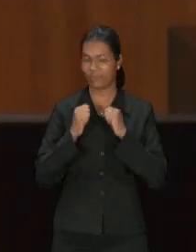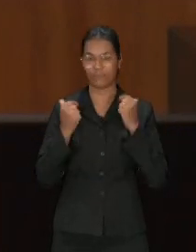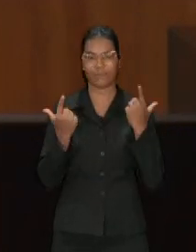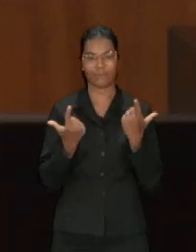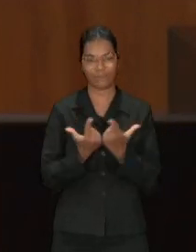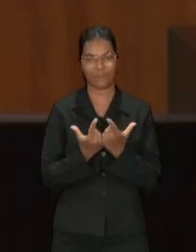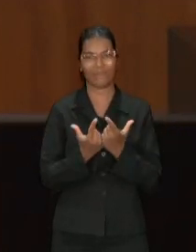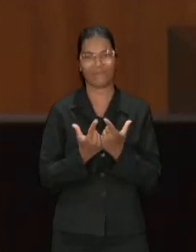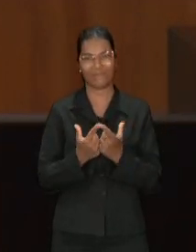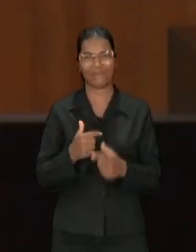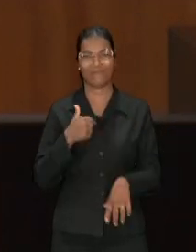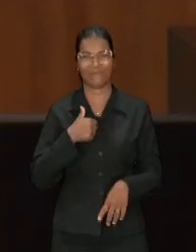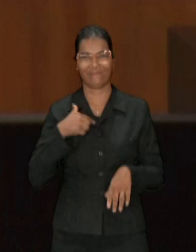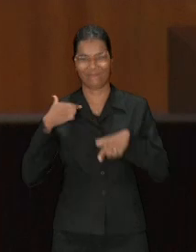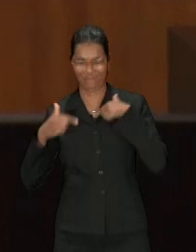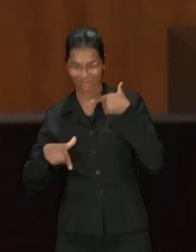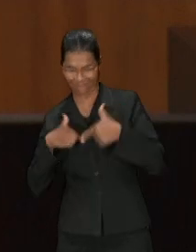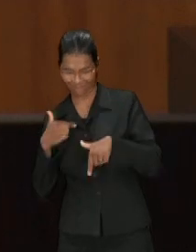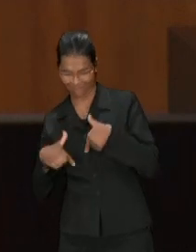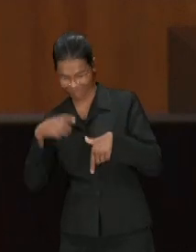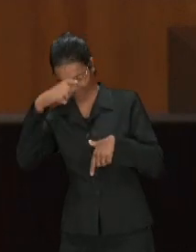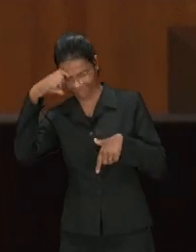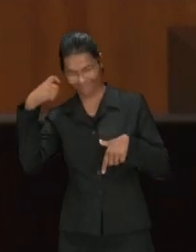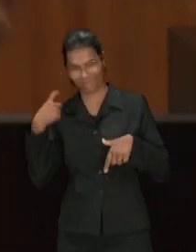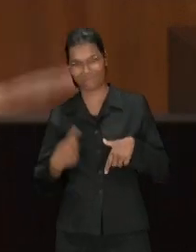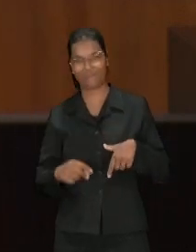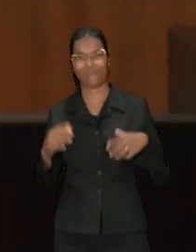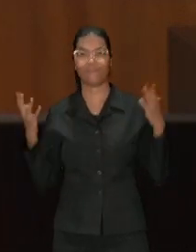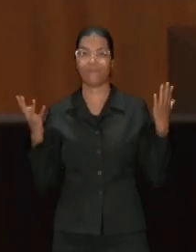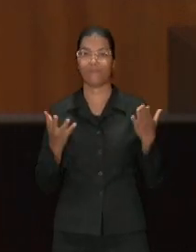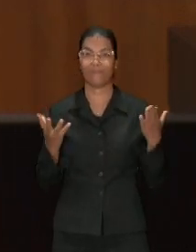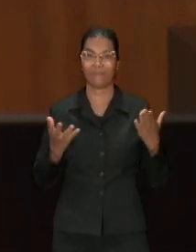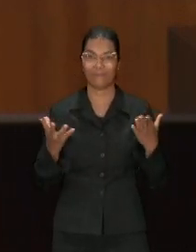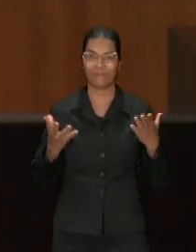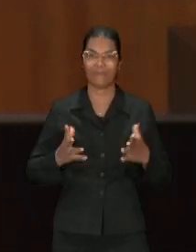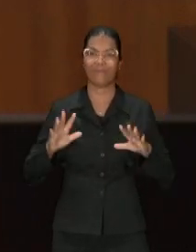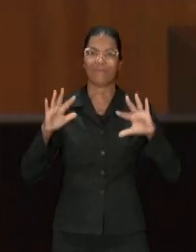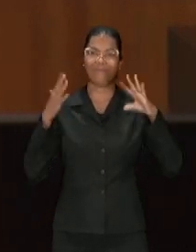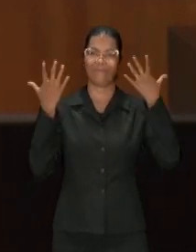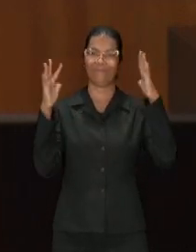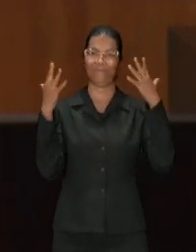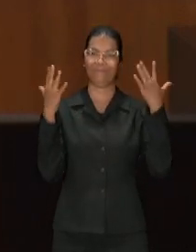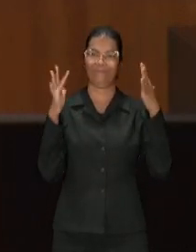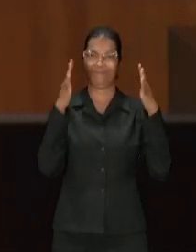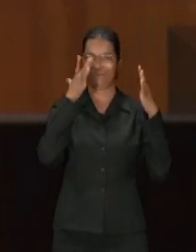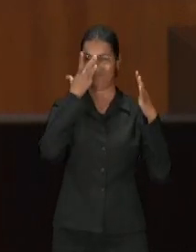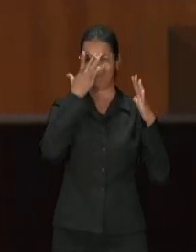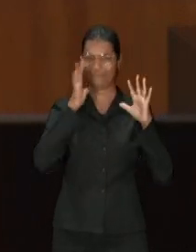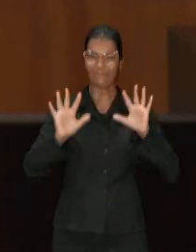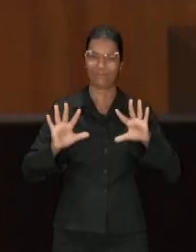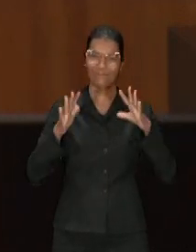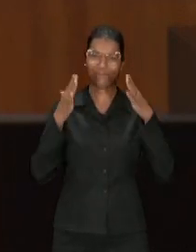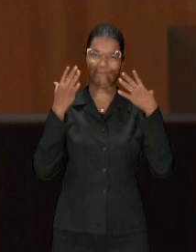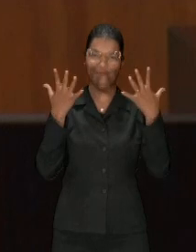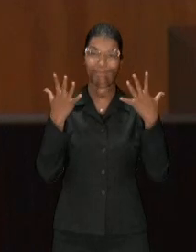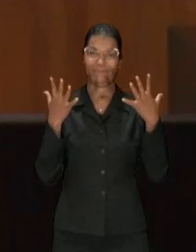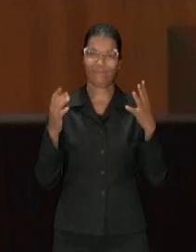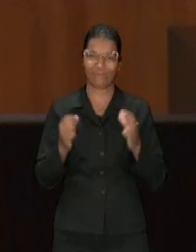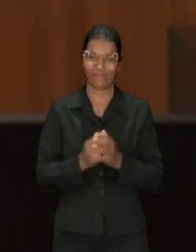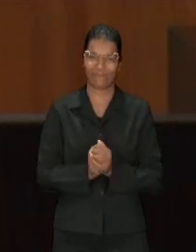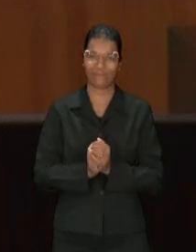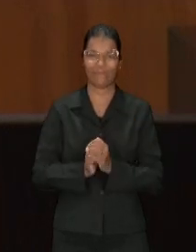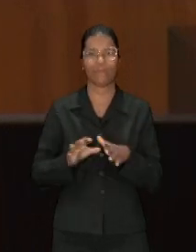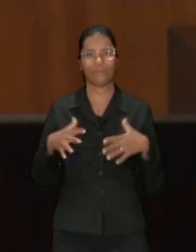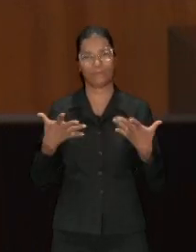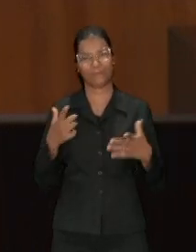nosso trabalho, festejando a companhia dos amigos. Nós que fomos homenageados, temos esse